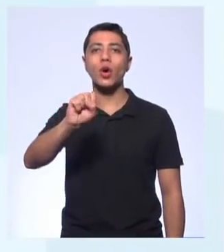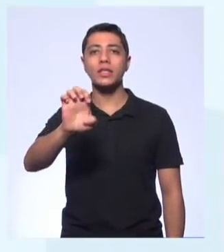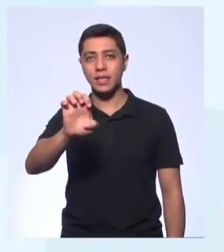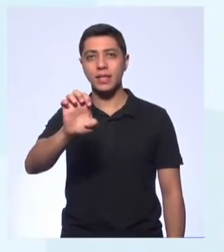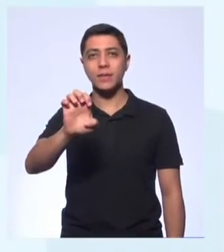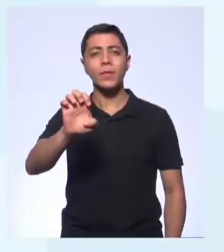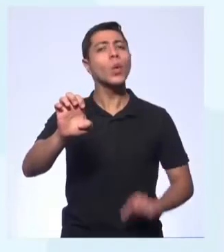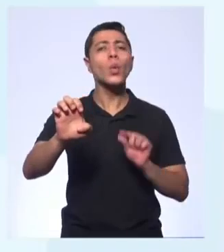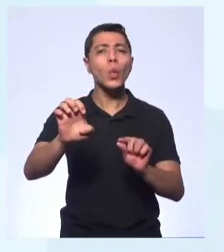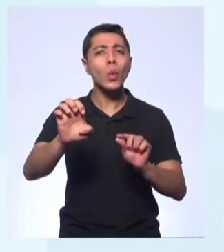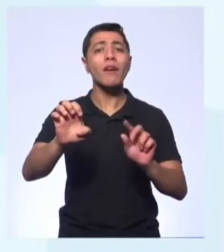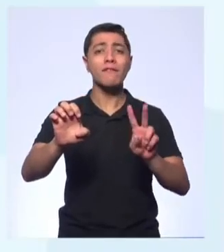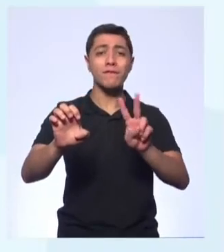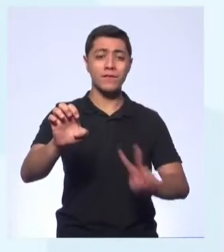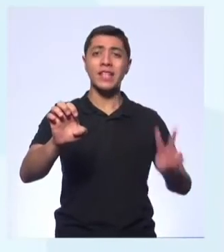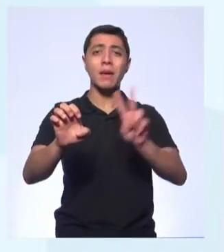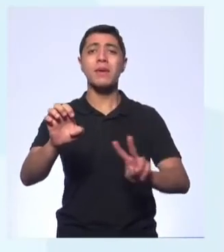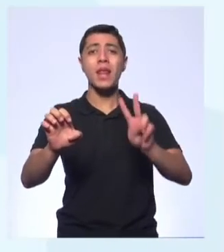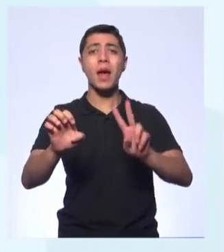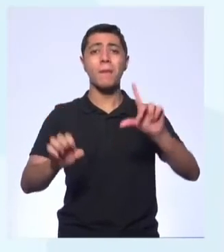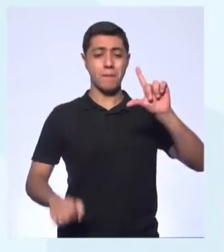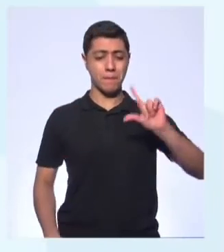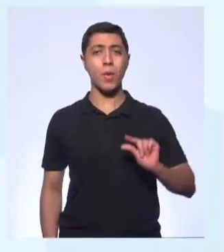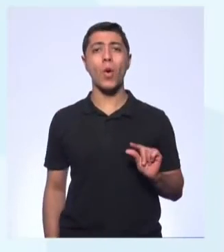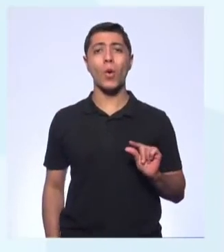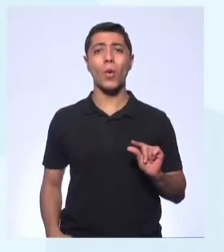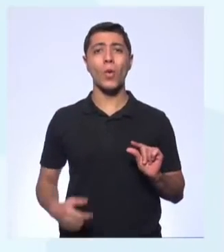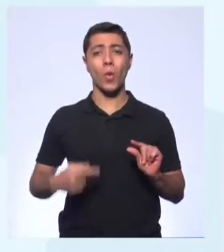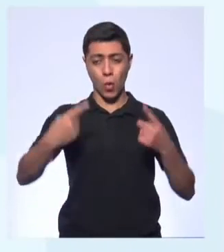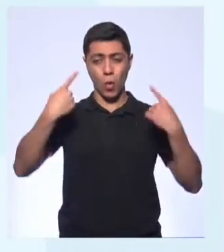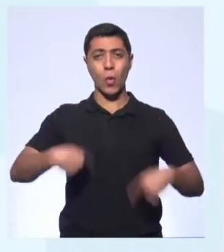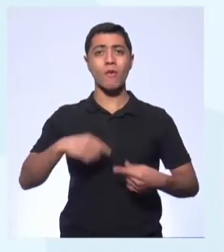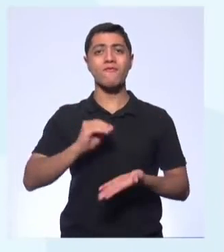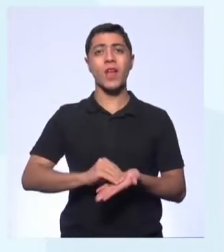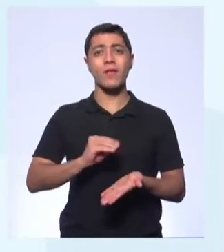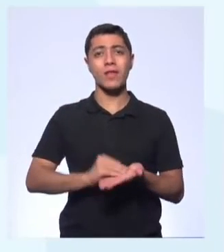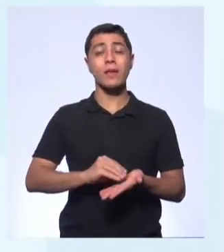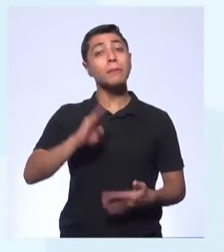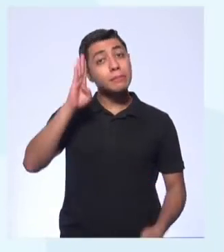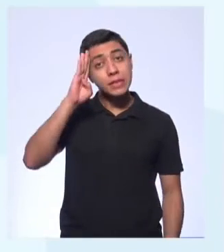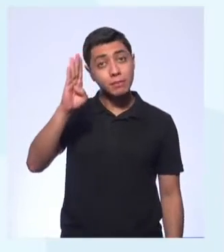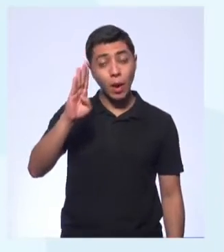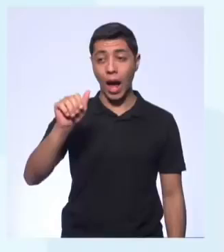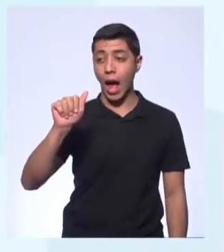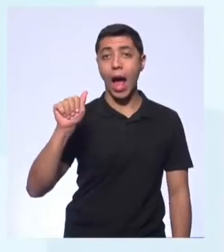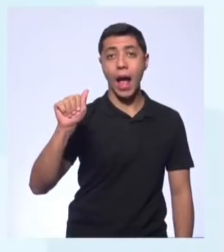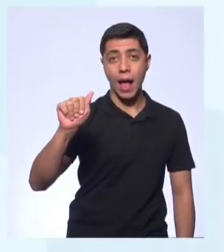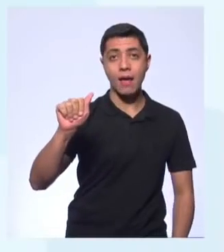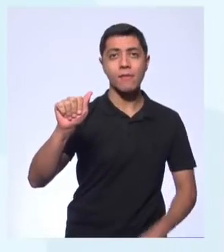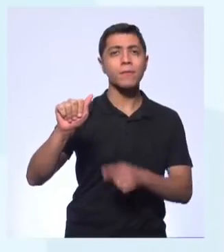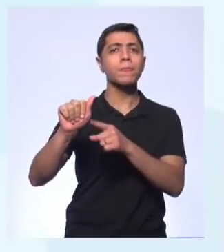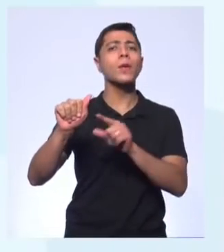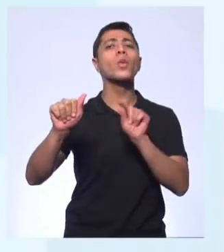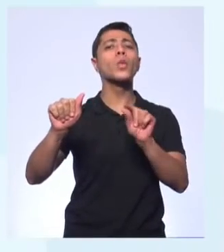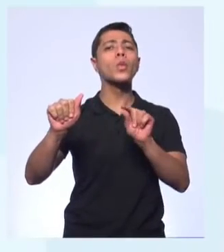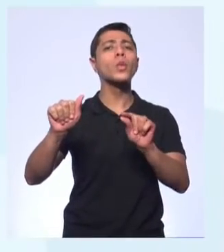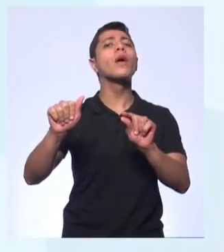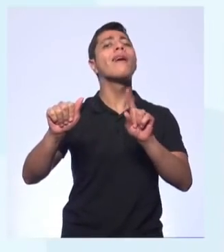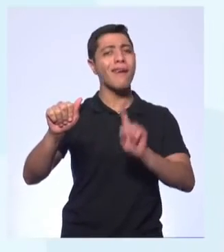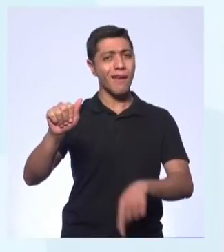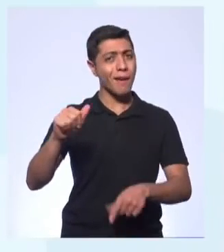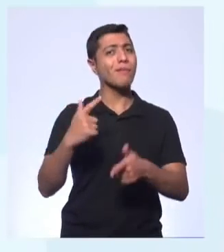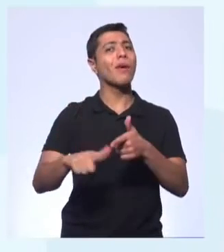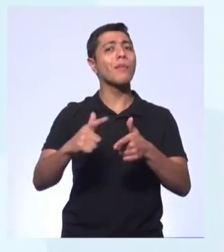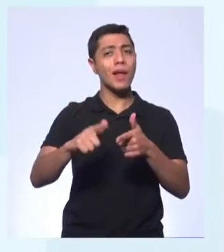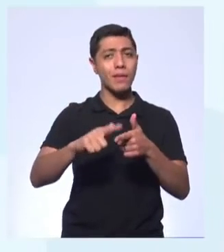hipovitaminose A. Tá? Essa questão da hipovitaminose A é considerado um problema aí de saúde pública